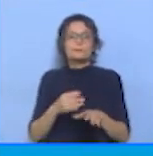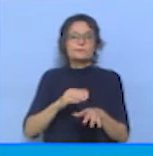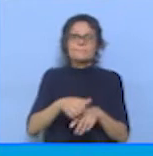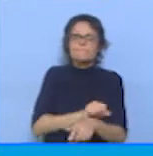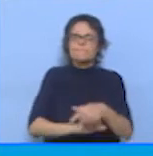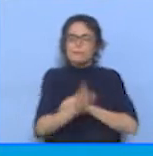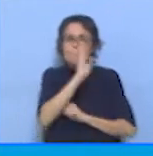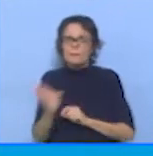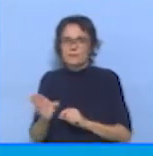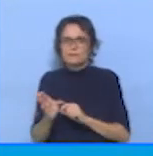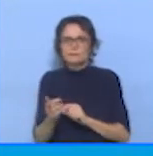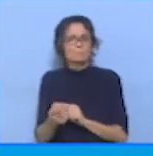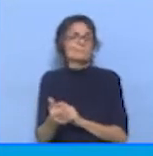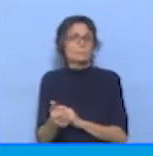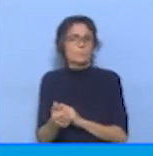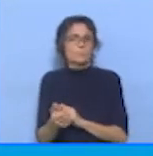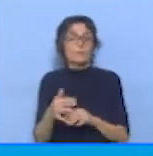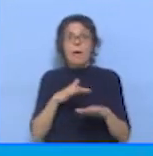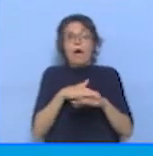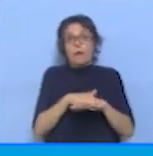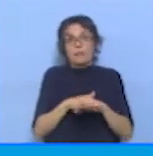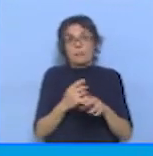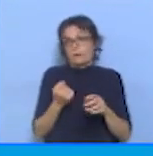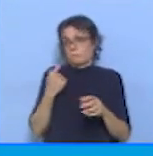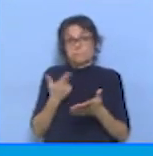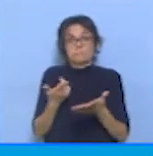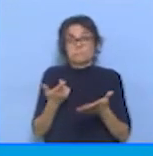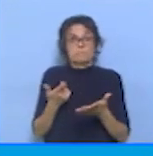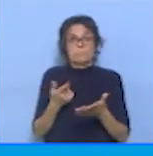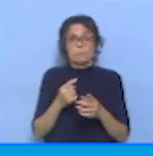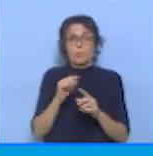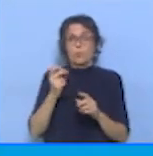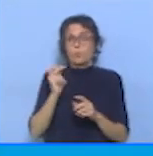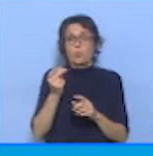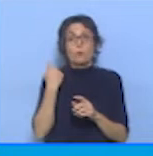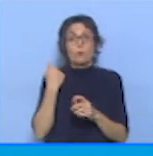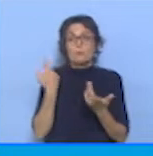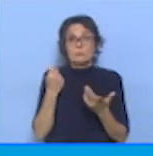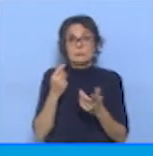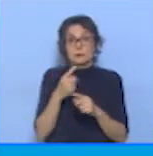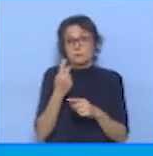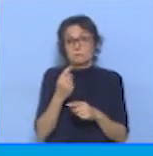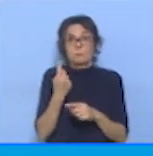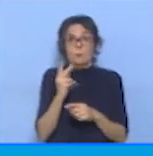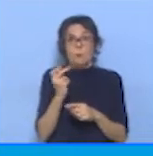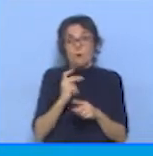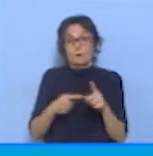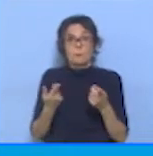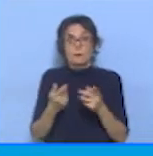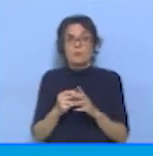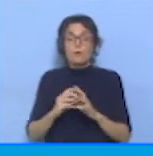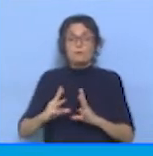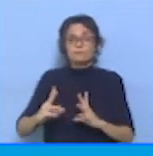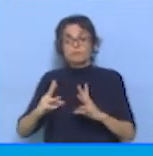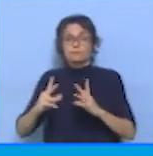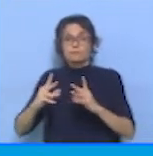também começou há pouco tempo, começou há 1 ano e meio, mais ou menos, e conseguiu crescer, porque no